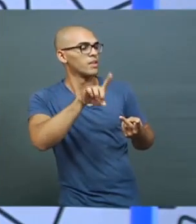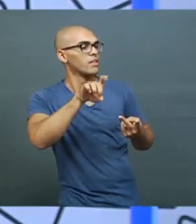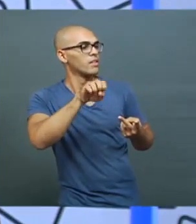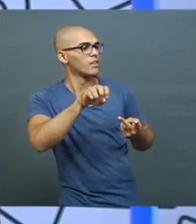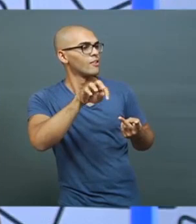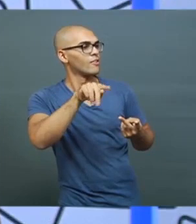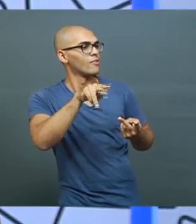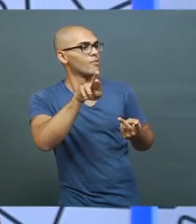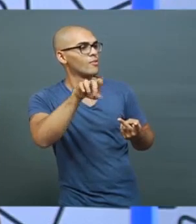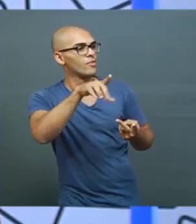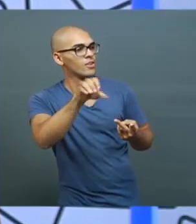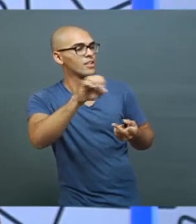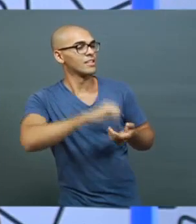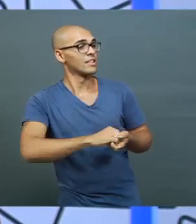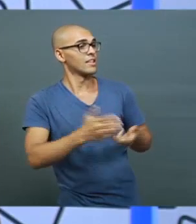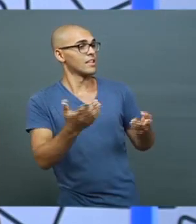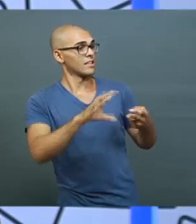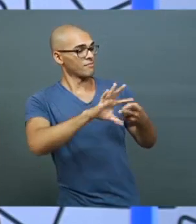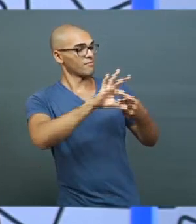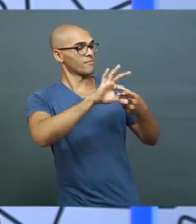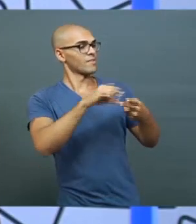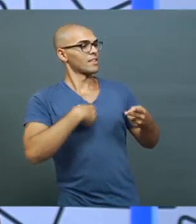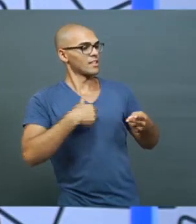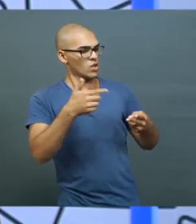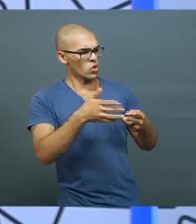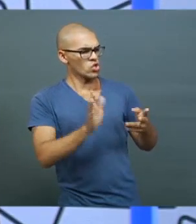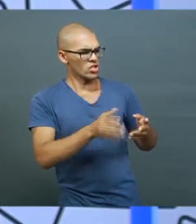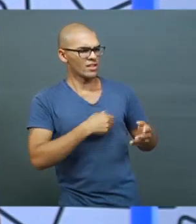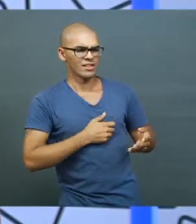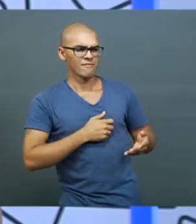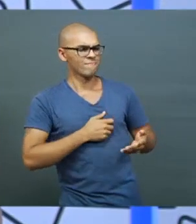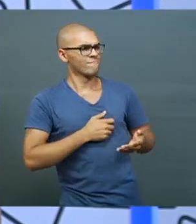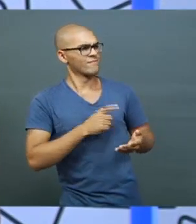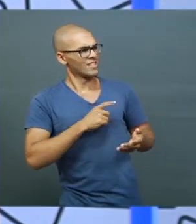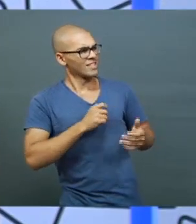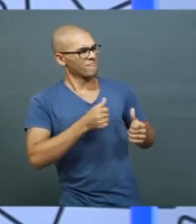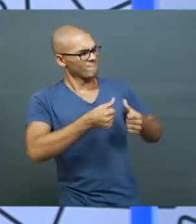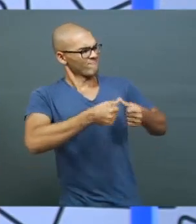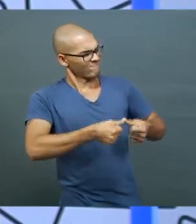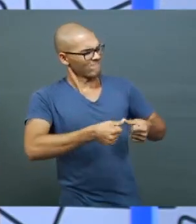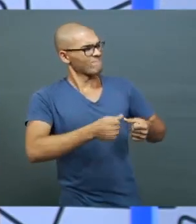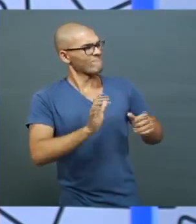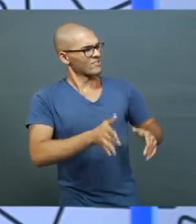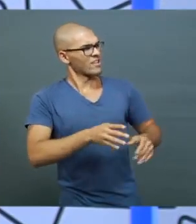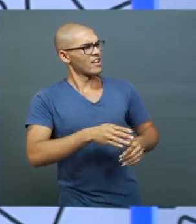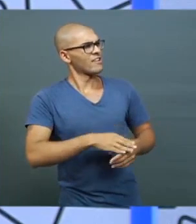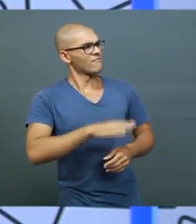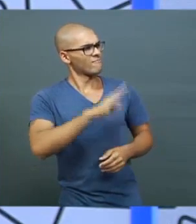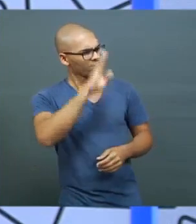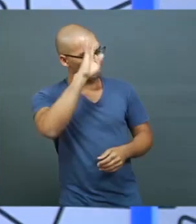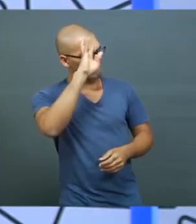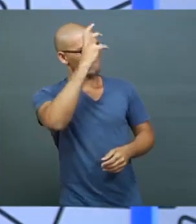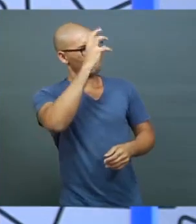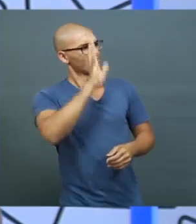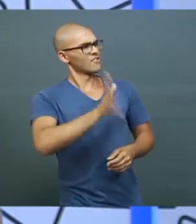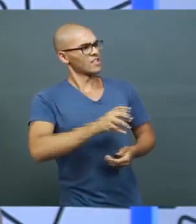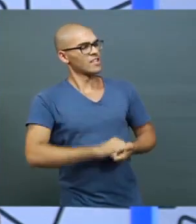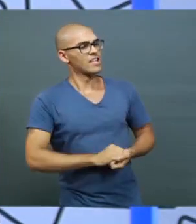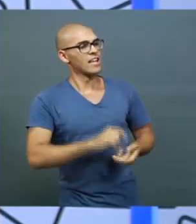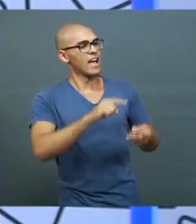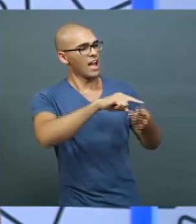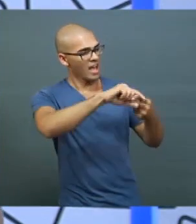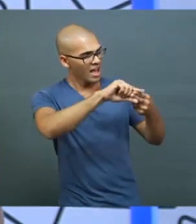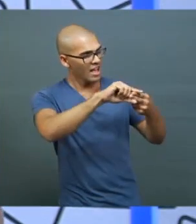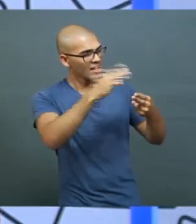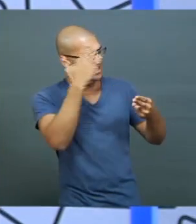profissionalmente, com um pensamento bastante lógico, né? Na coisa do fazer teatral. São